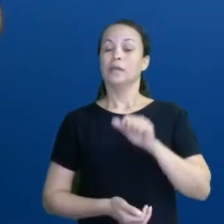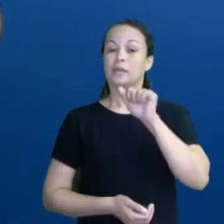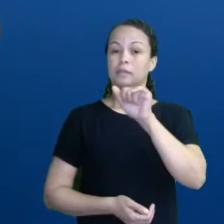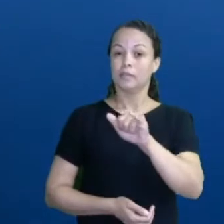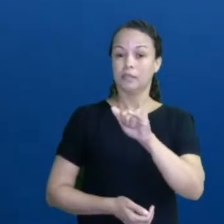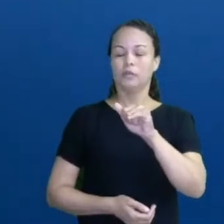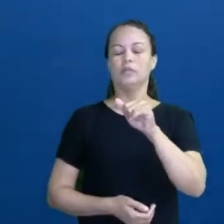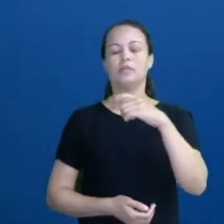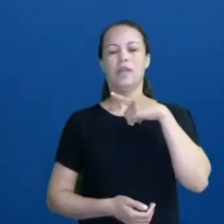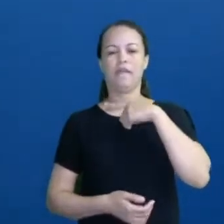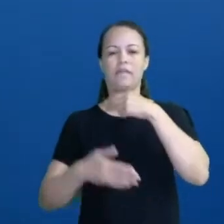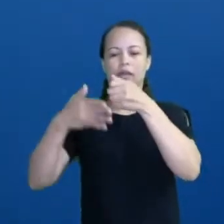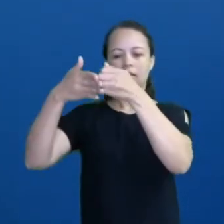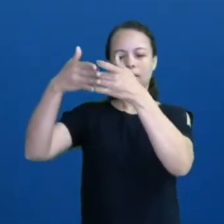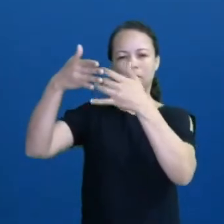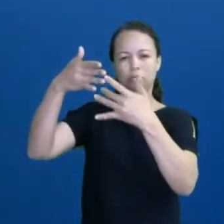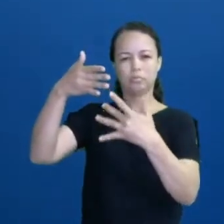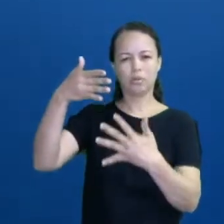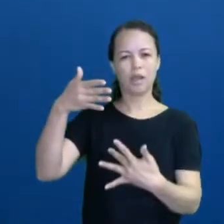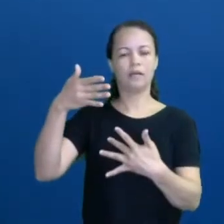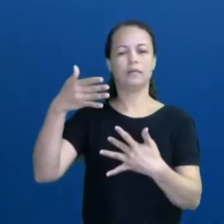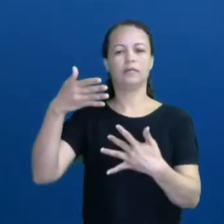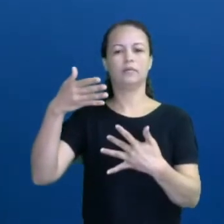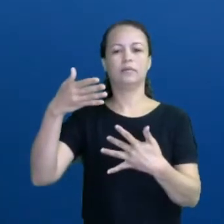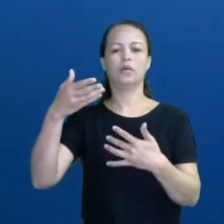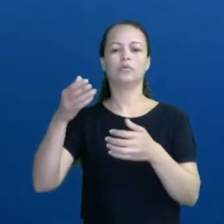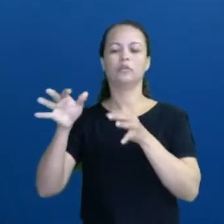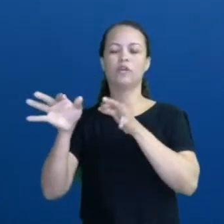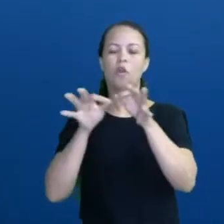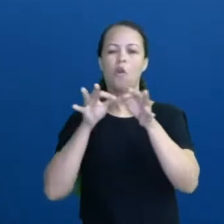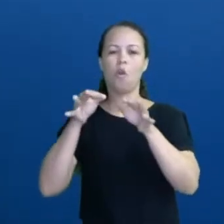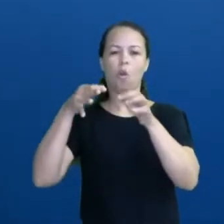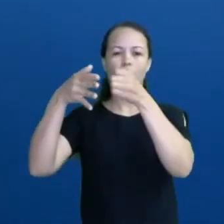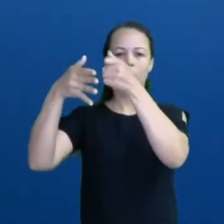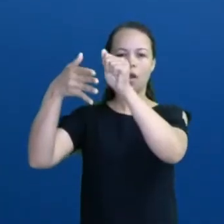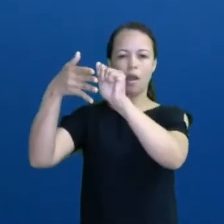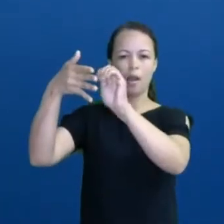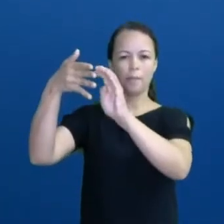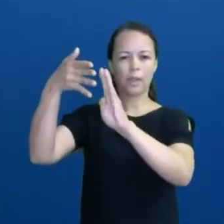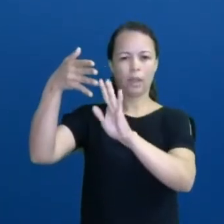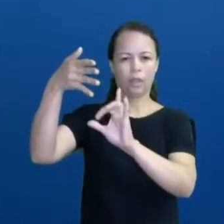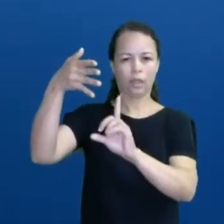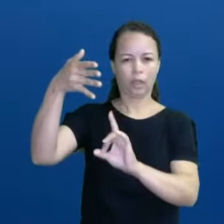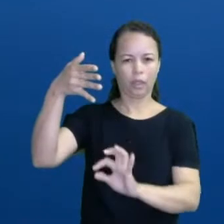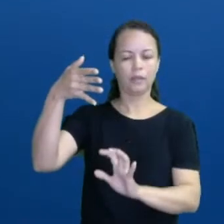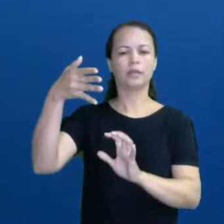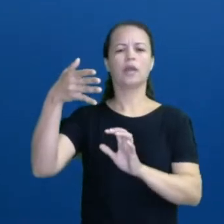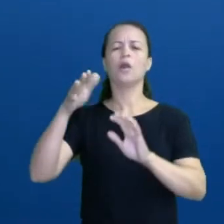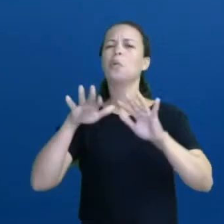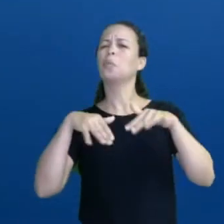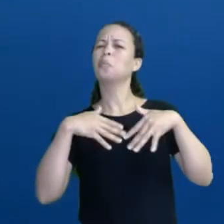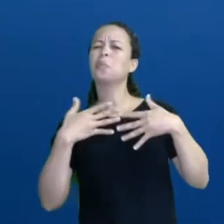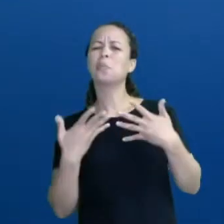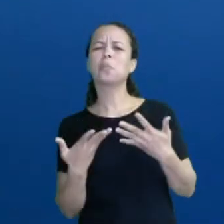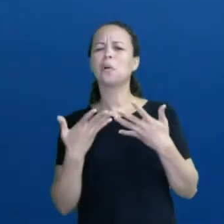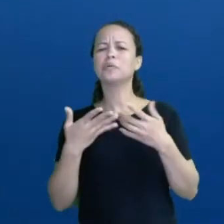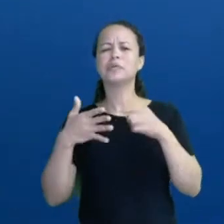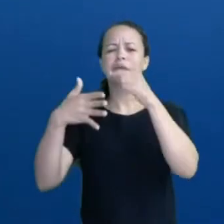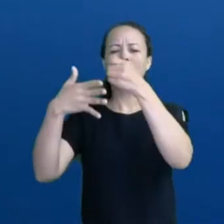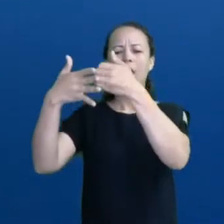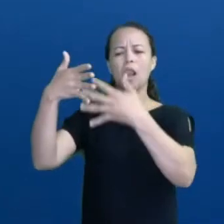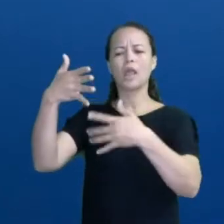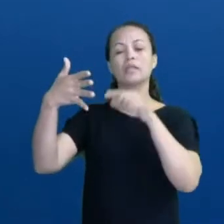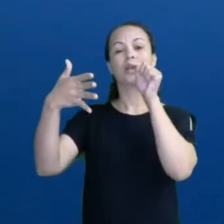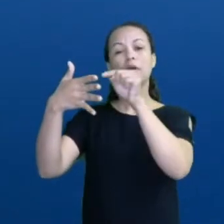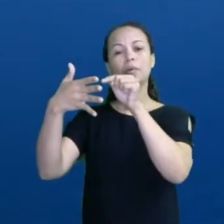uma lista na qual as palavras estivessem em ordem alfabética, qual seria a primeira letra que ia aparecer lá?